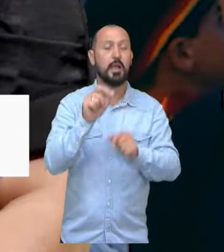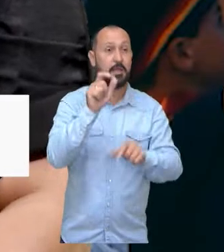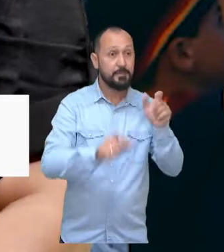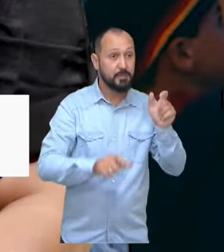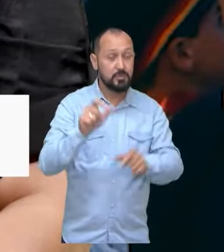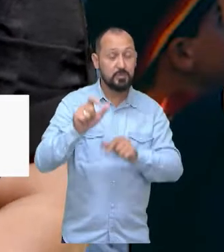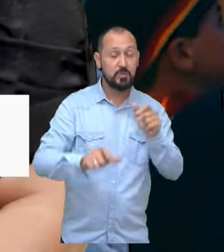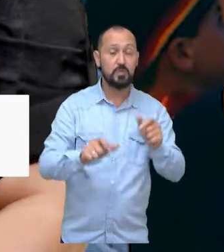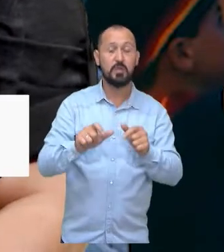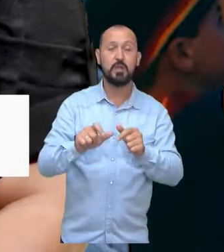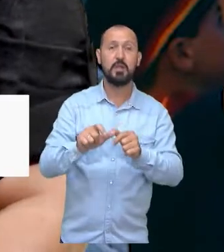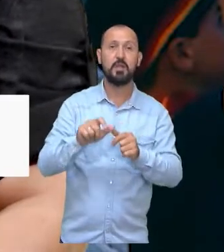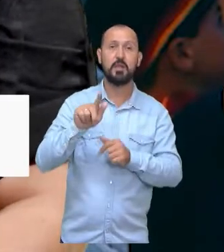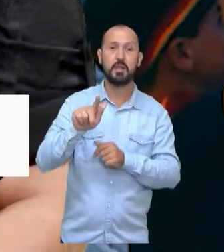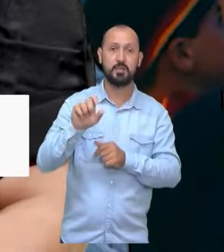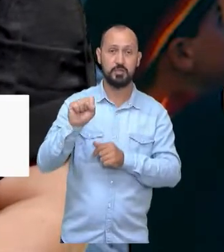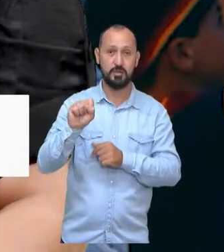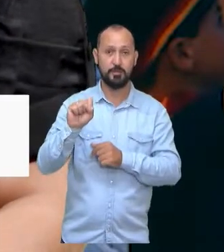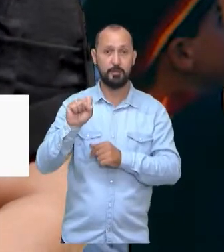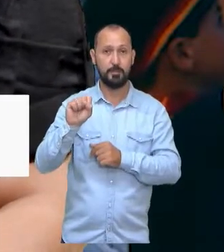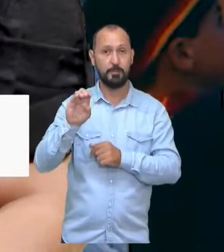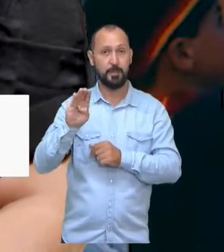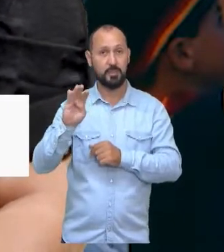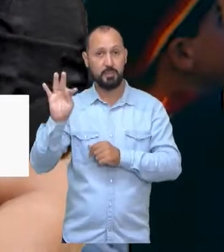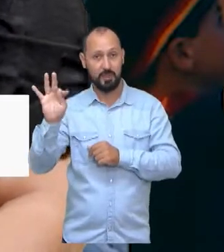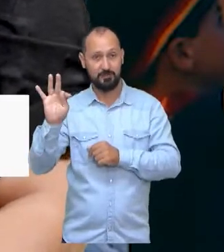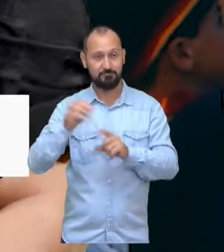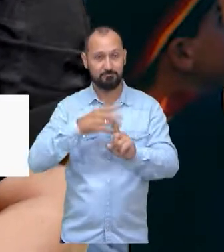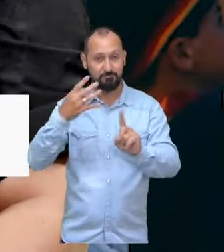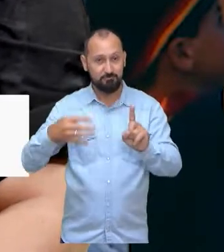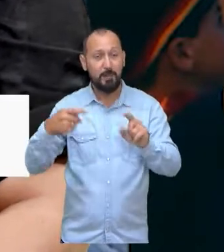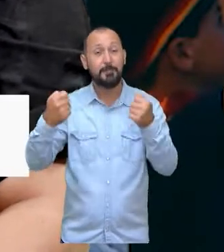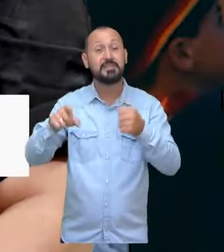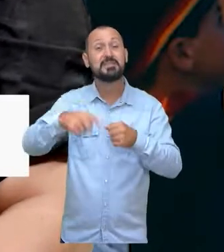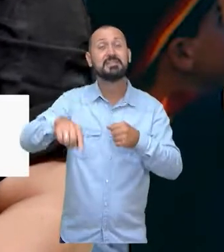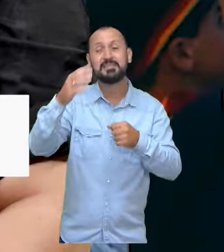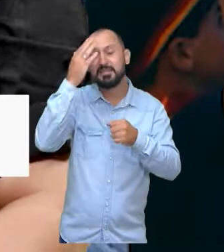todas as pessoas LGBTs, porque a gente precisa saber a opinião e as